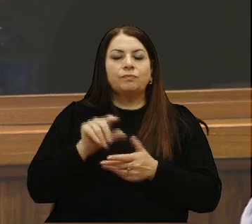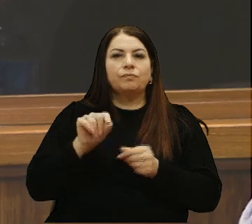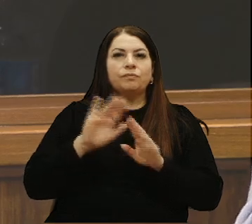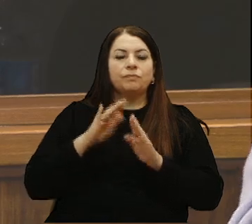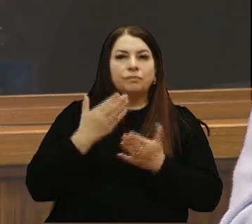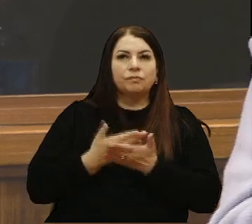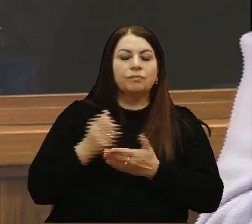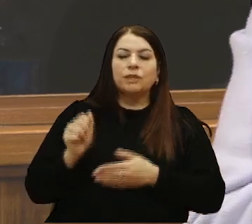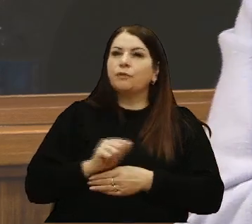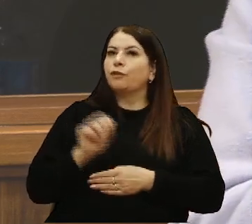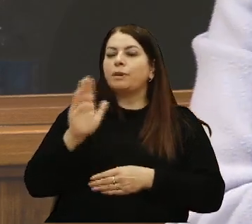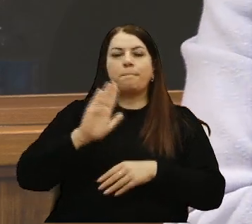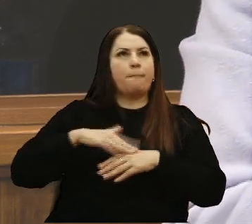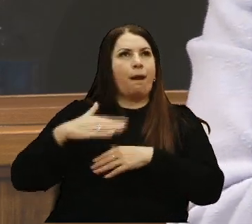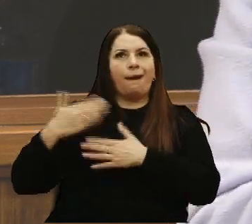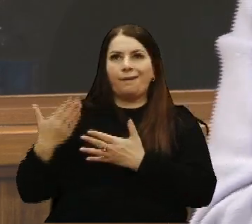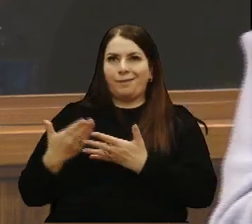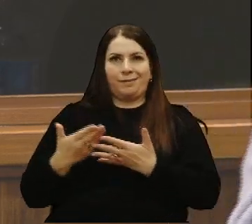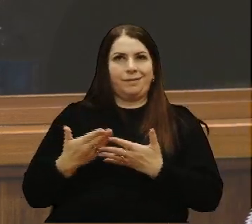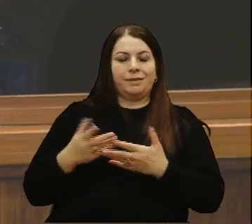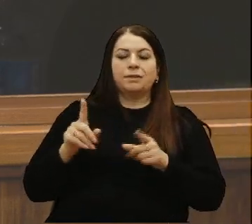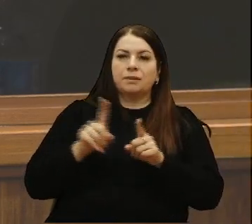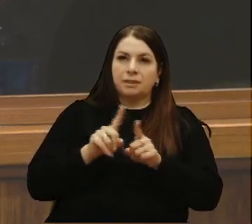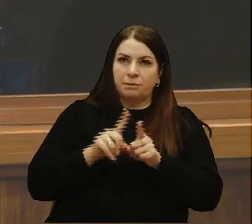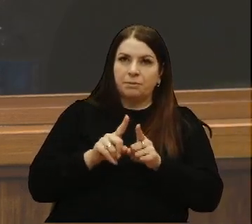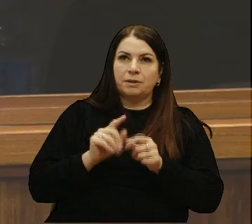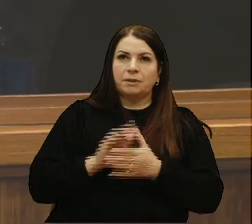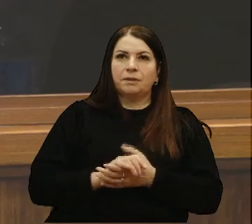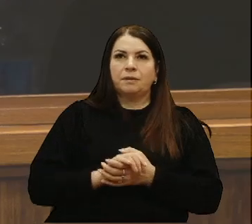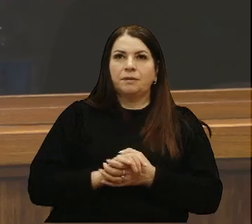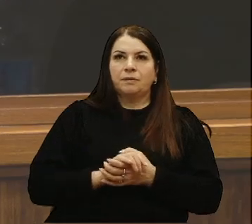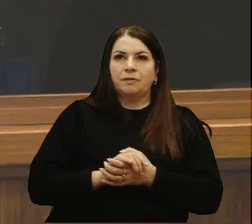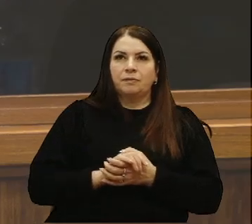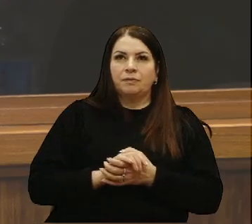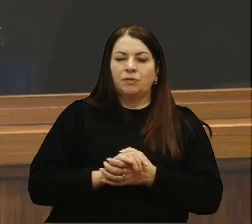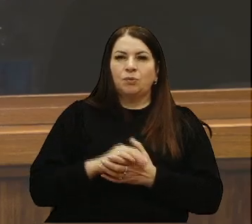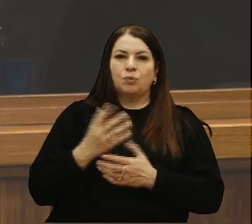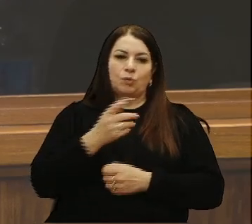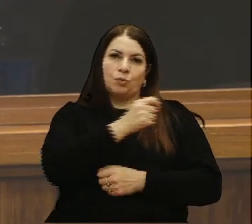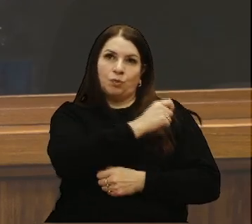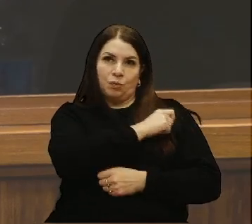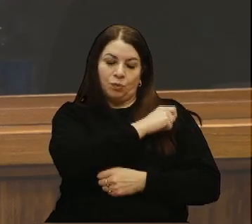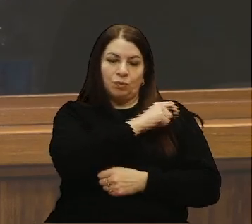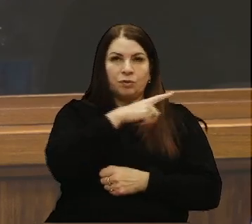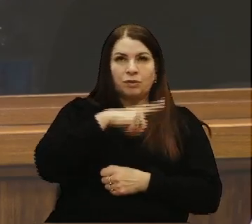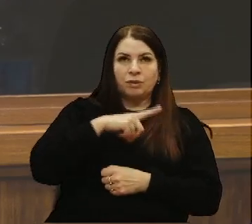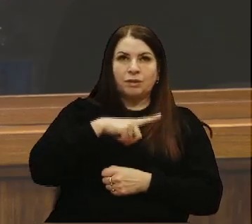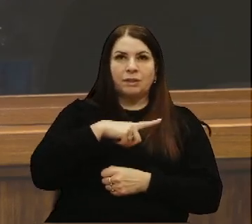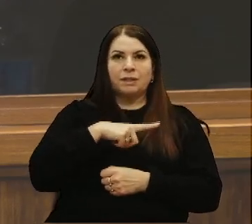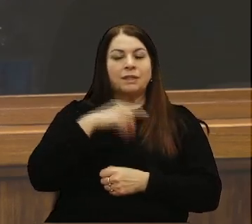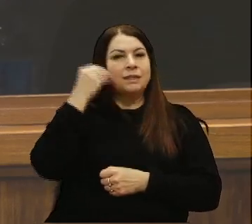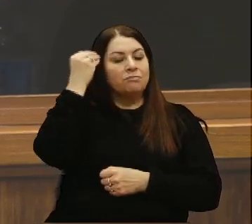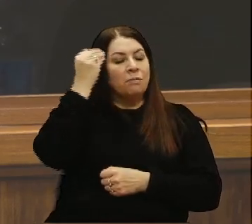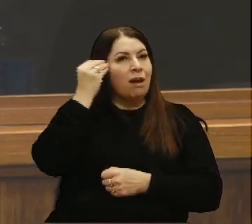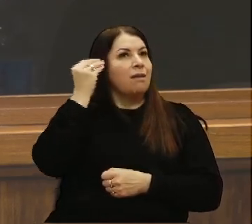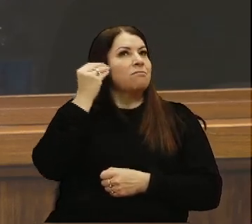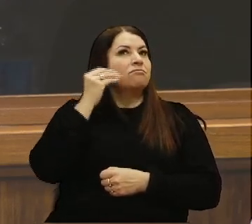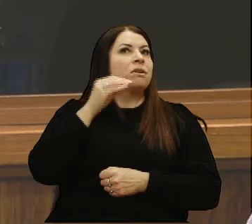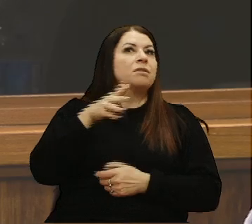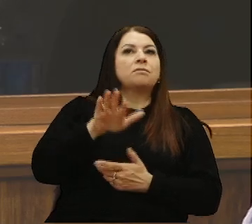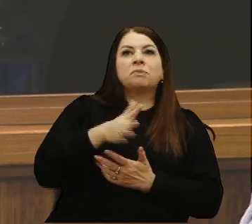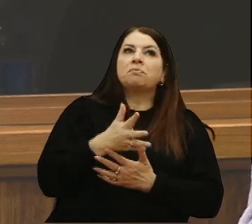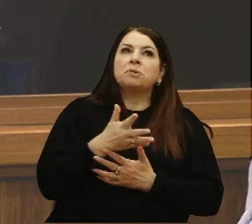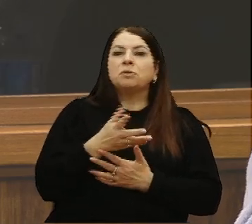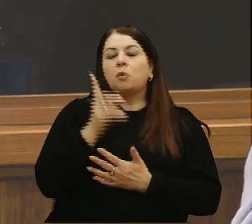escola se valorize ainda mais e também faz com que os estudantes tenham experiências que talvez